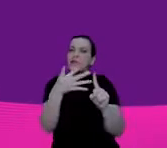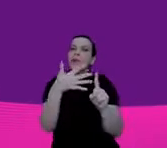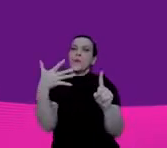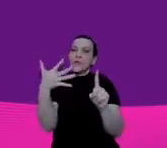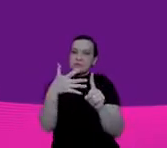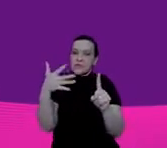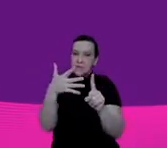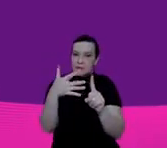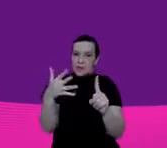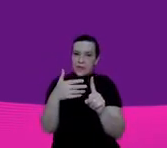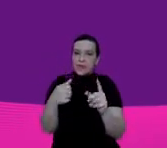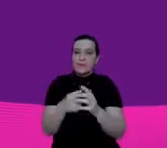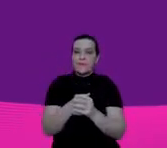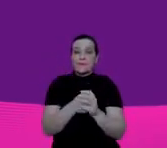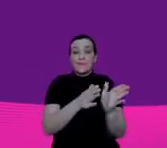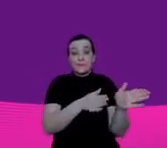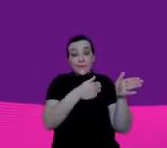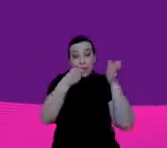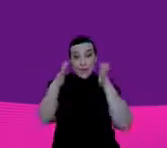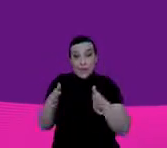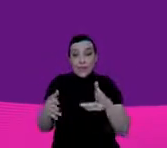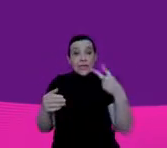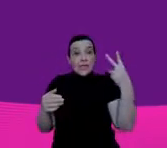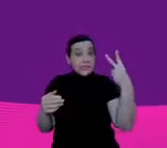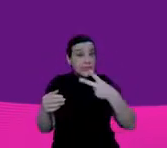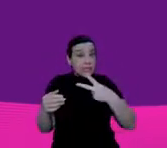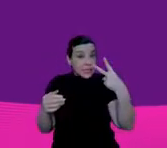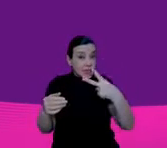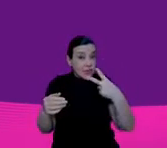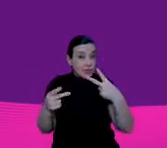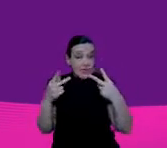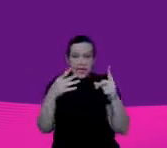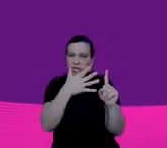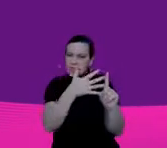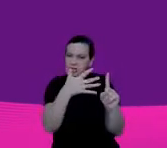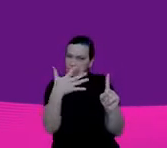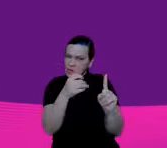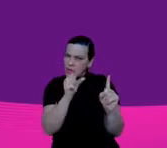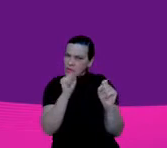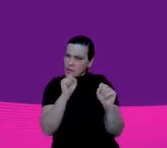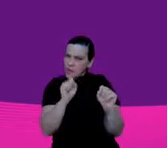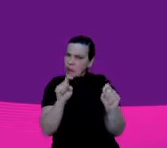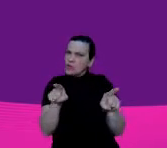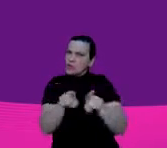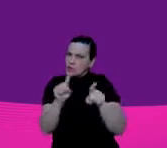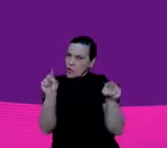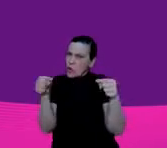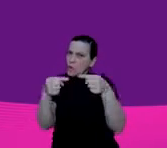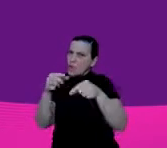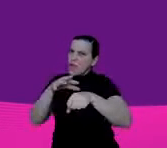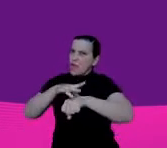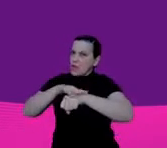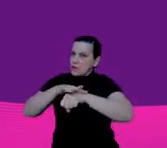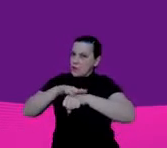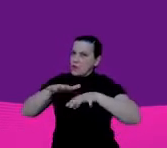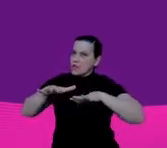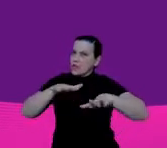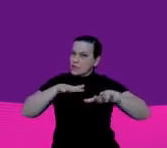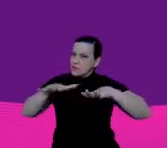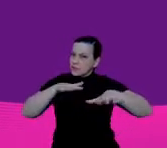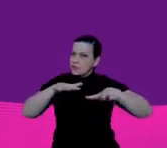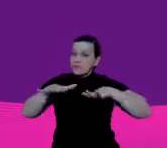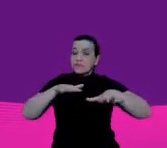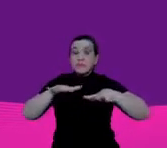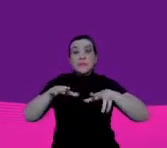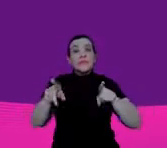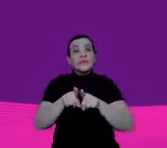segunda etapa, para você dizer que essa síndrome parkinsoniana pode ser atribuída à doença de Parkinson, eles estabelecem alguns